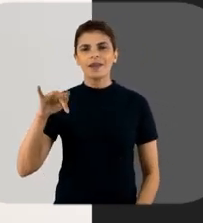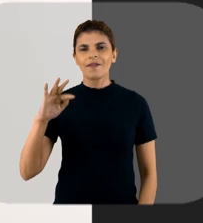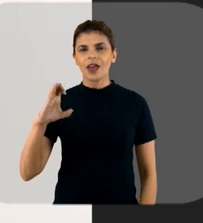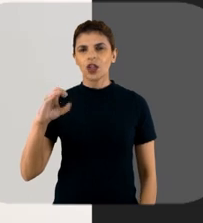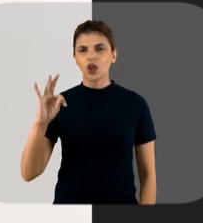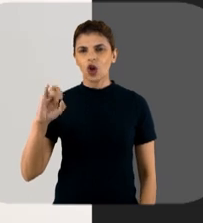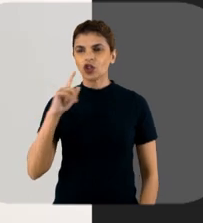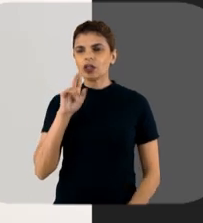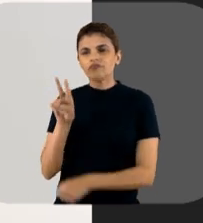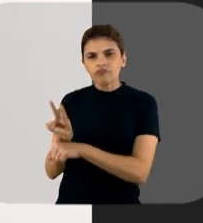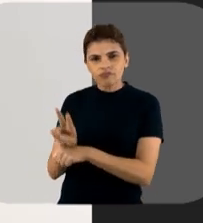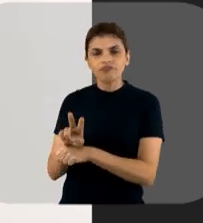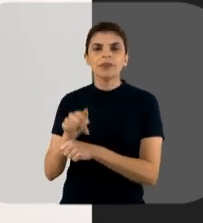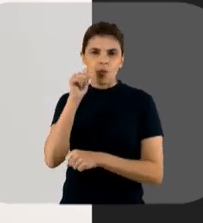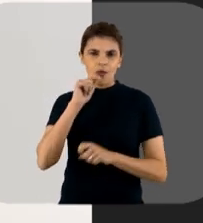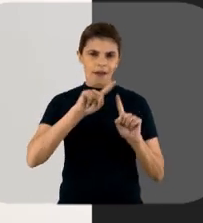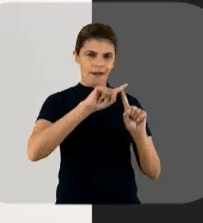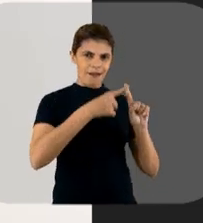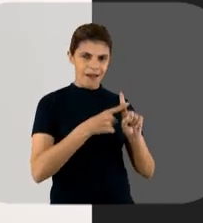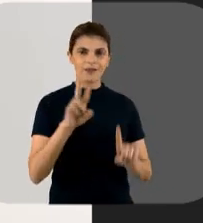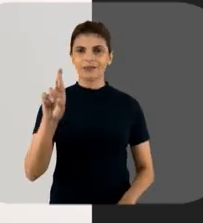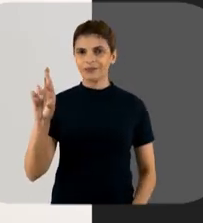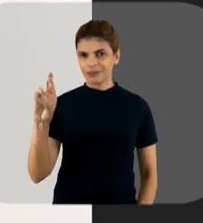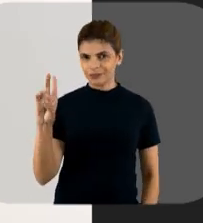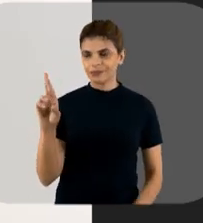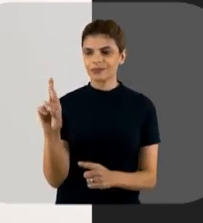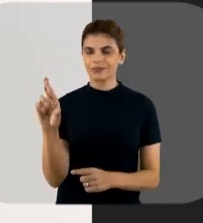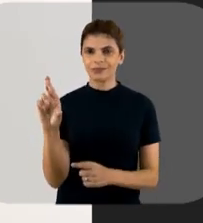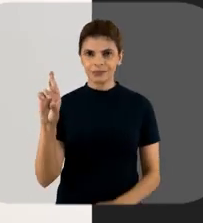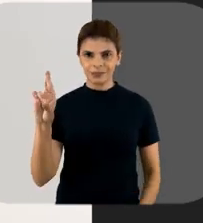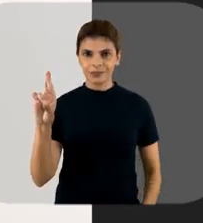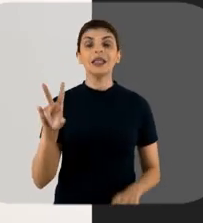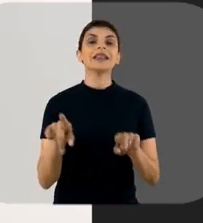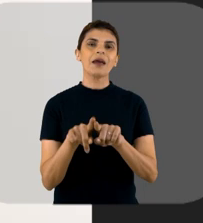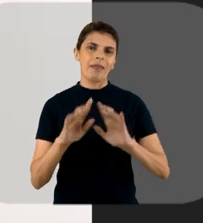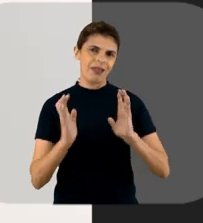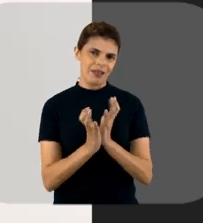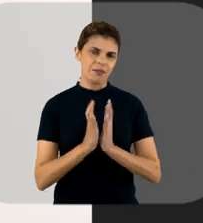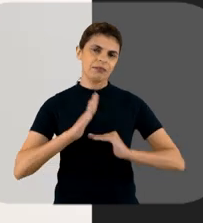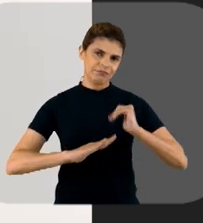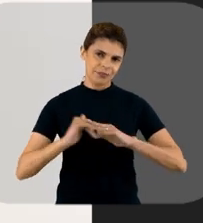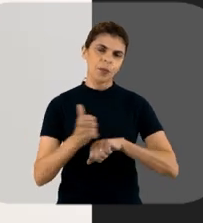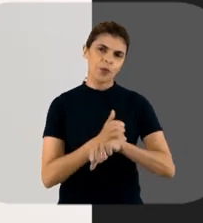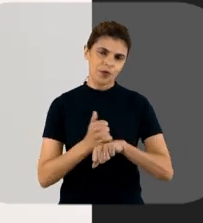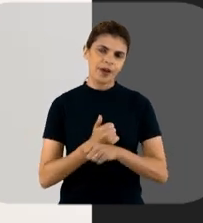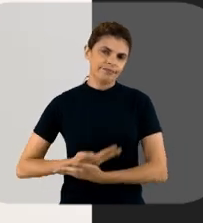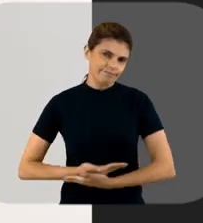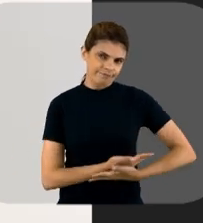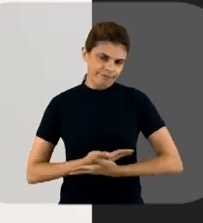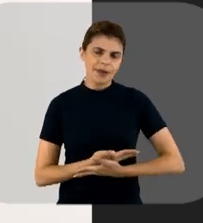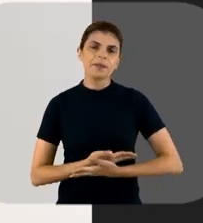cuidando dessa gestante e com o restante da equipe, com o grupo da UTI